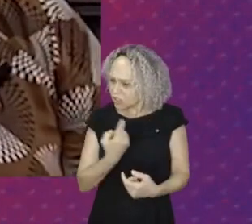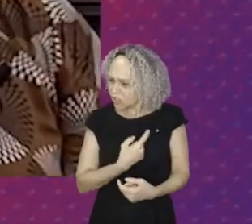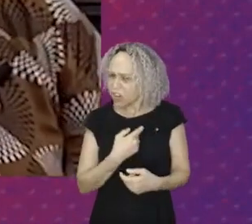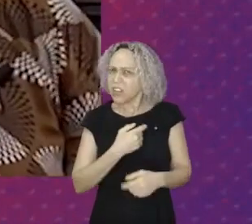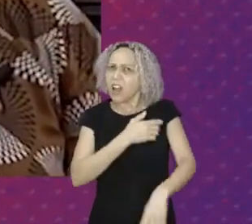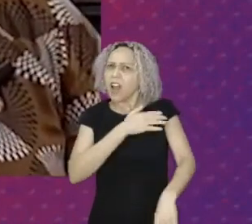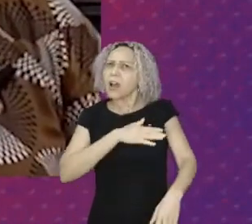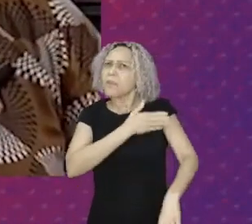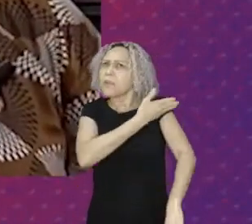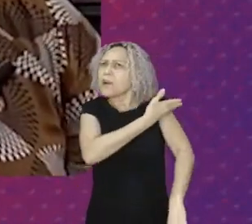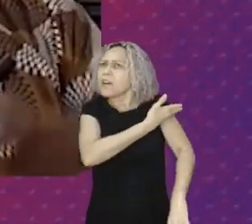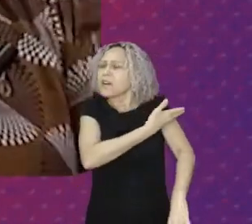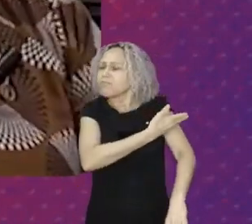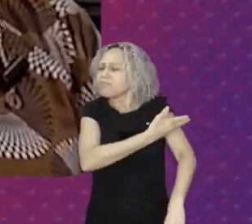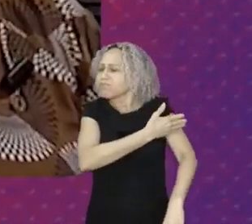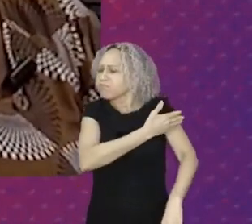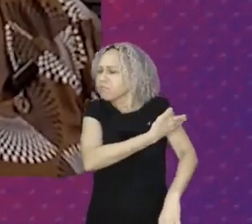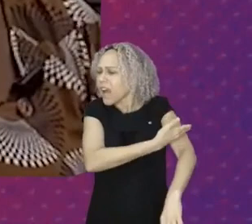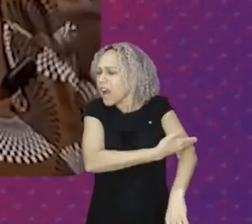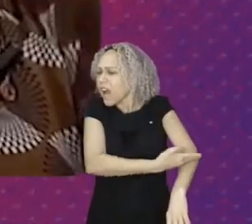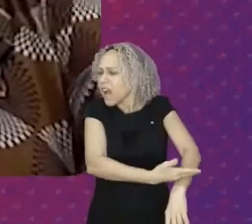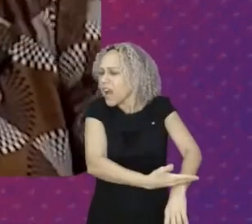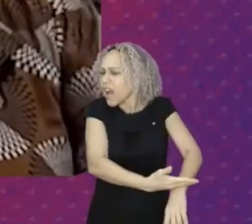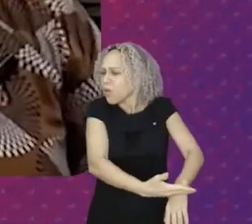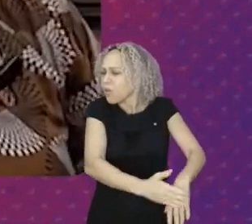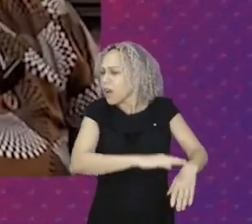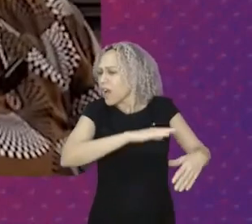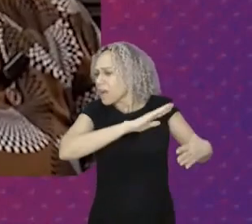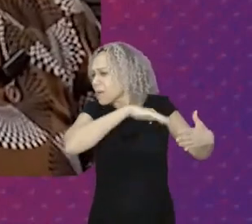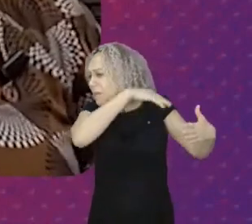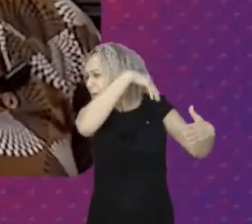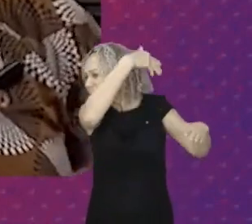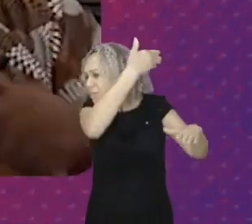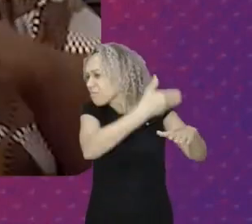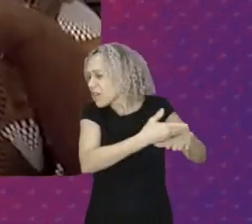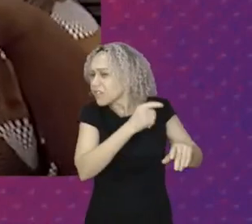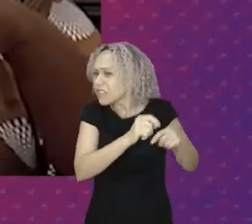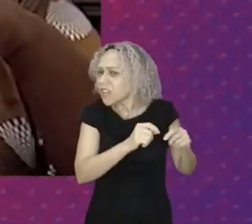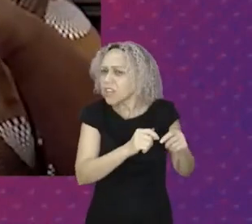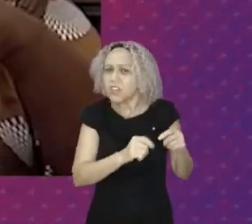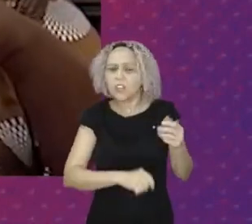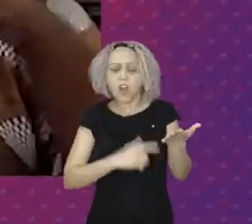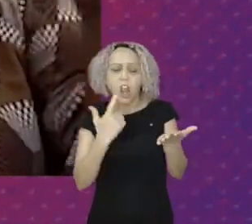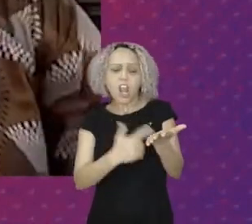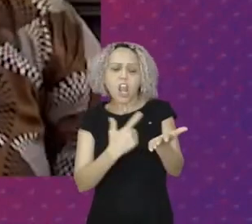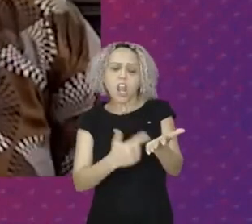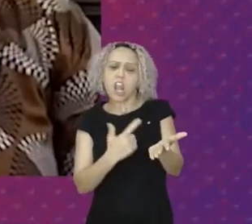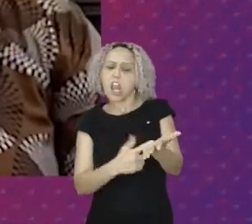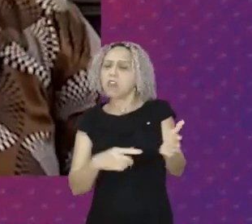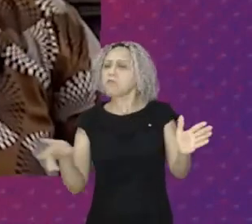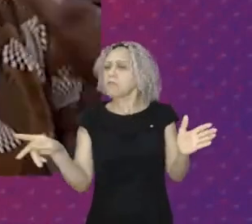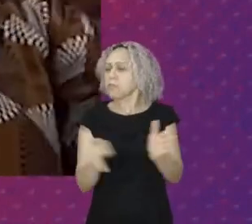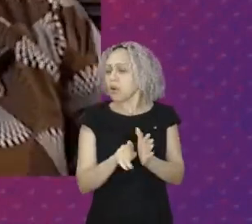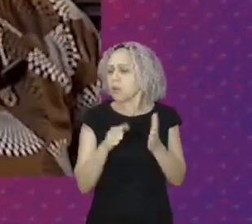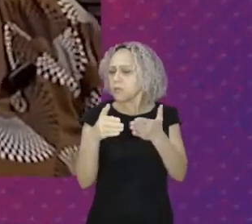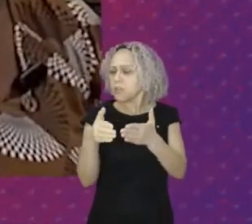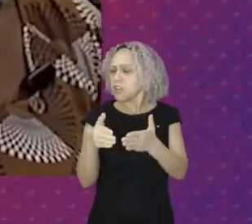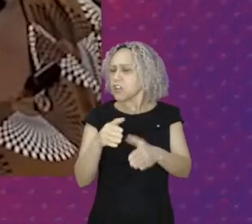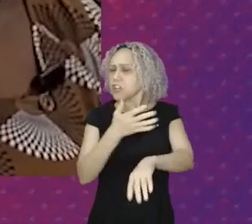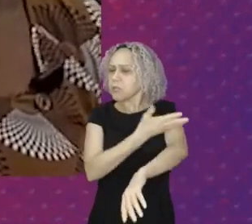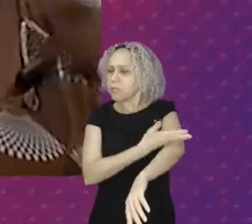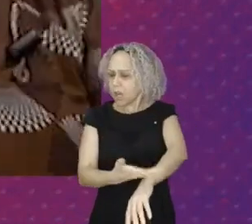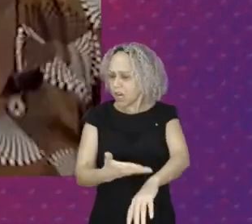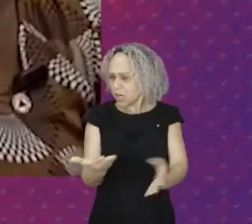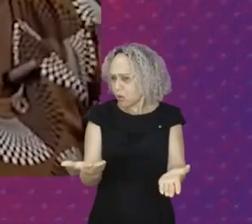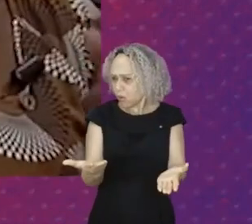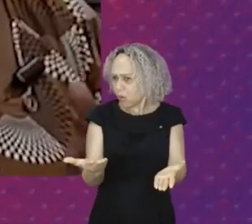negras, né? Mulheres negras, eu vou falar com as mulheres que são feministas ou que são mulheristas